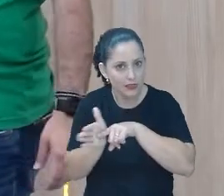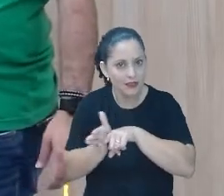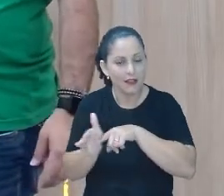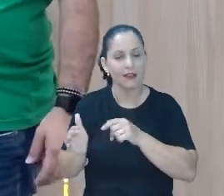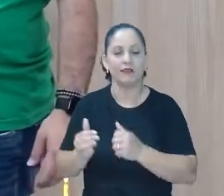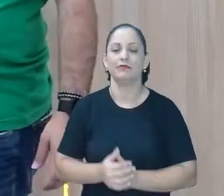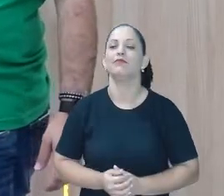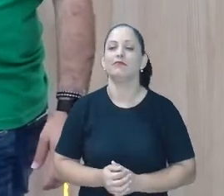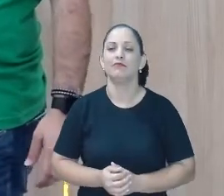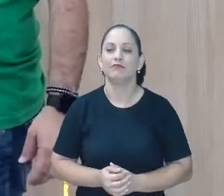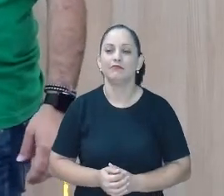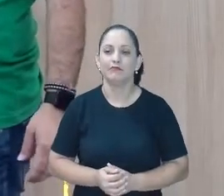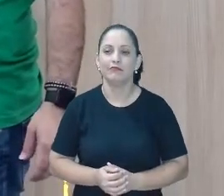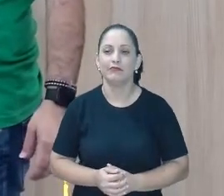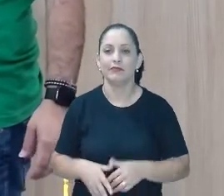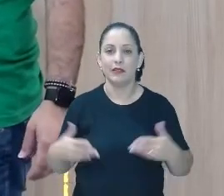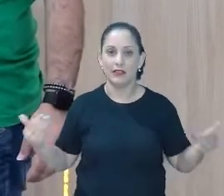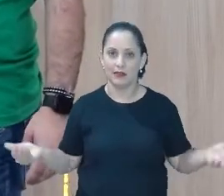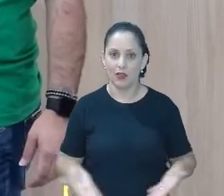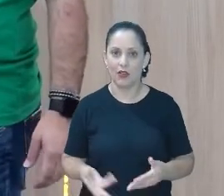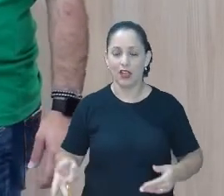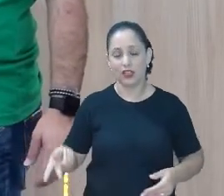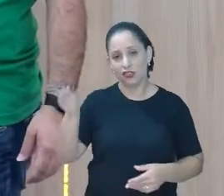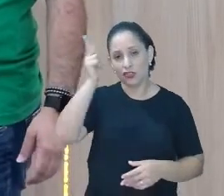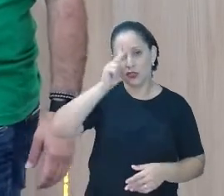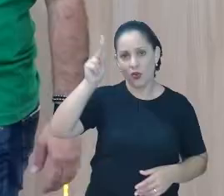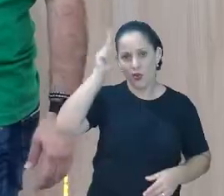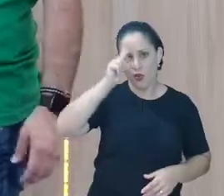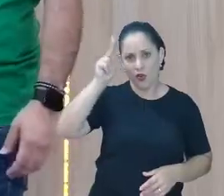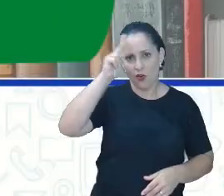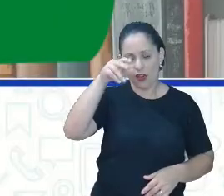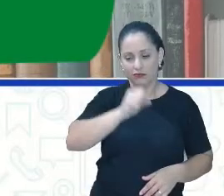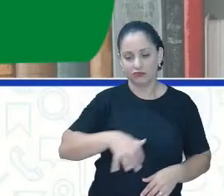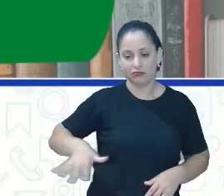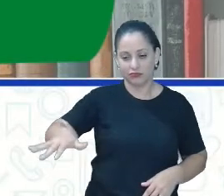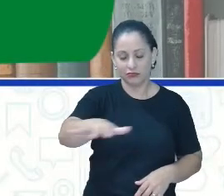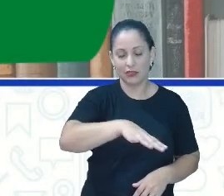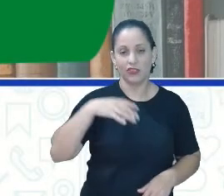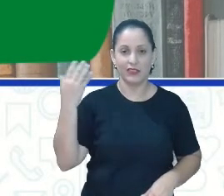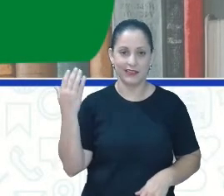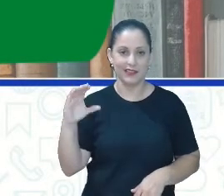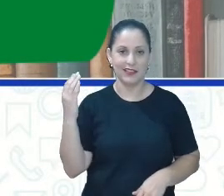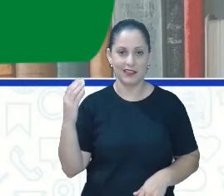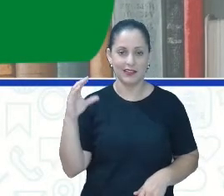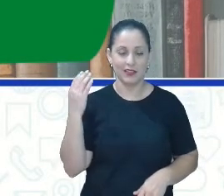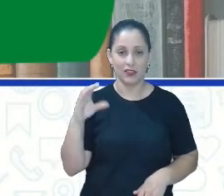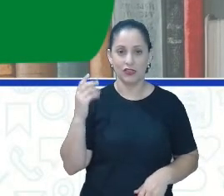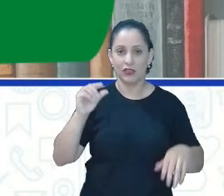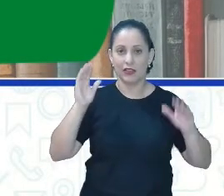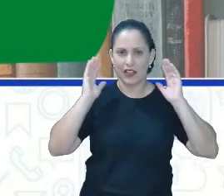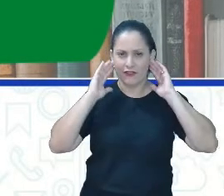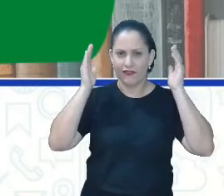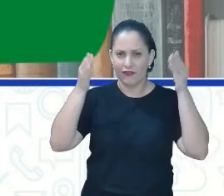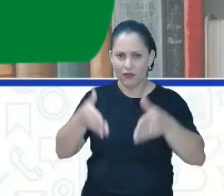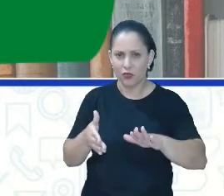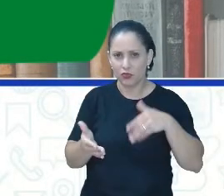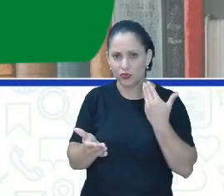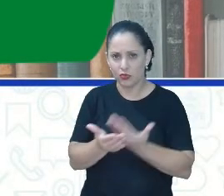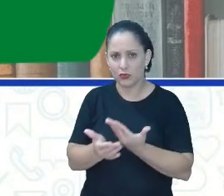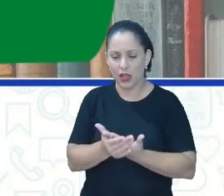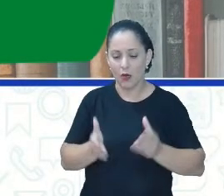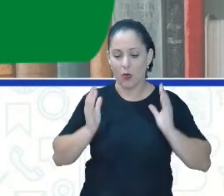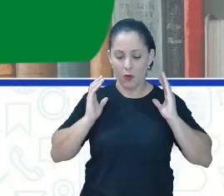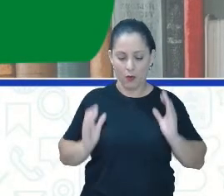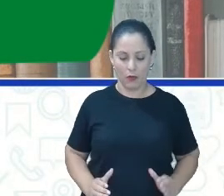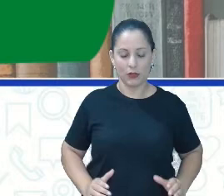falando a respeito da história, né? A gente viu que a história é o campo das ciências humanas, que se dedica ao estudo dos seres humanos